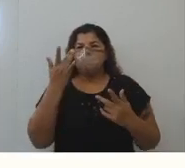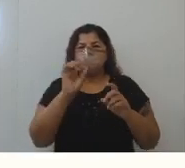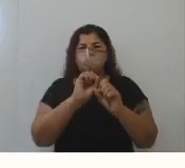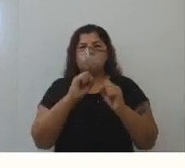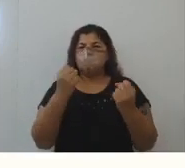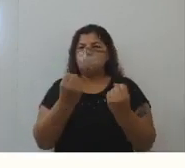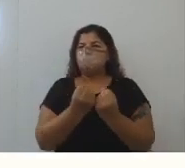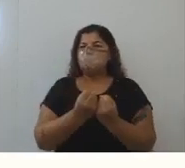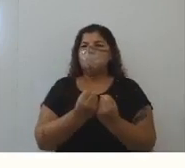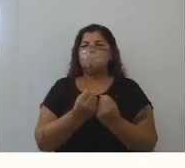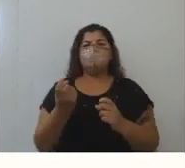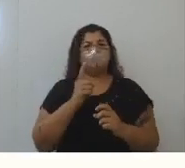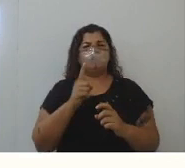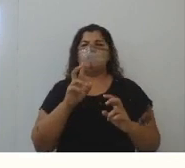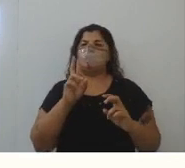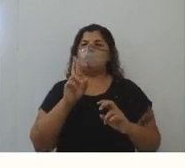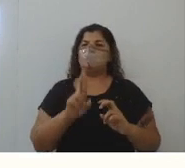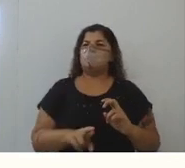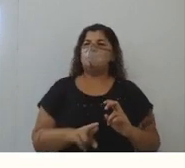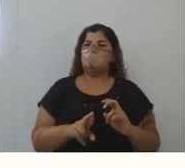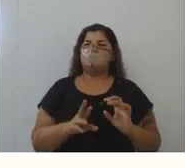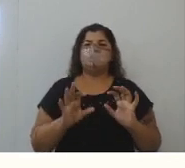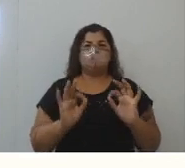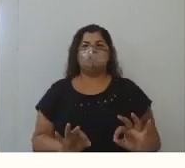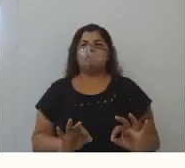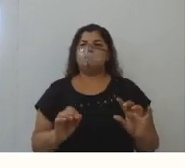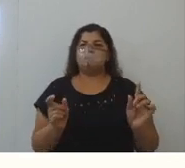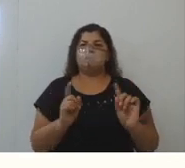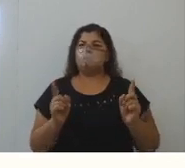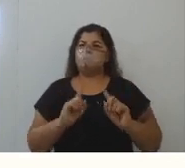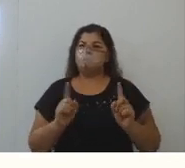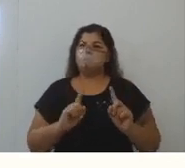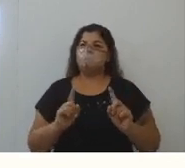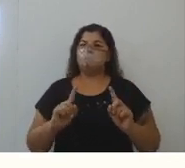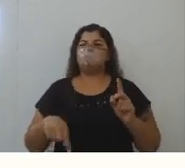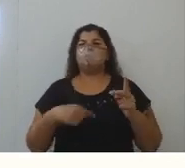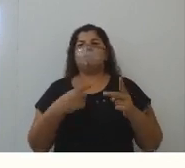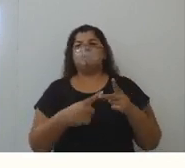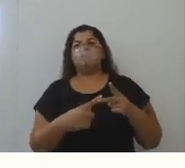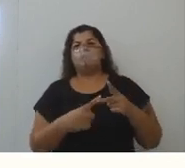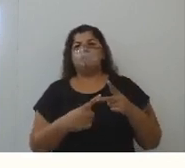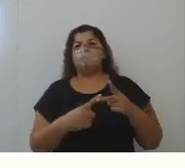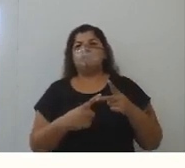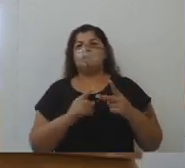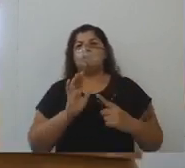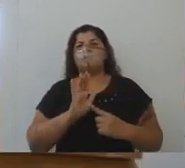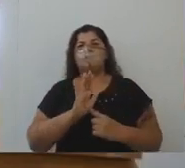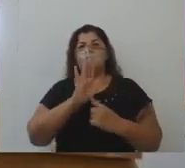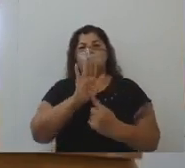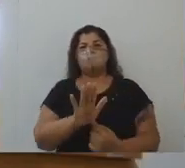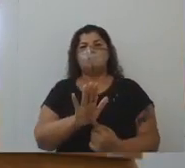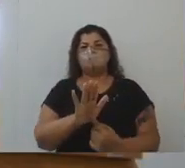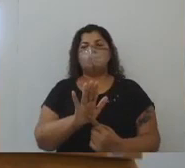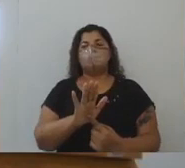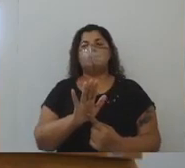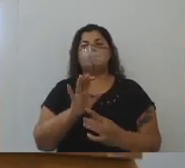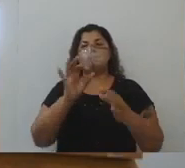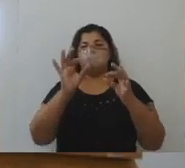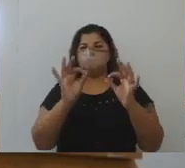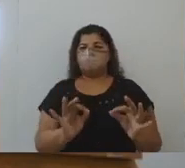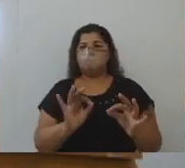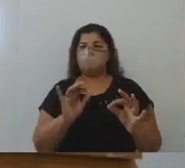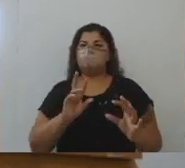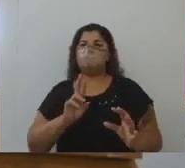seria basicamente a resposta para a nossa pergunta. E aqui eu vou avançar para mostrar para vocês qual é